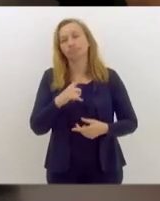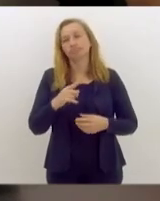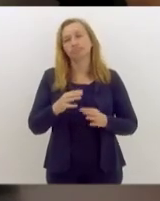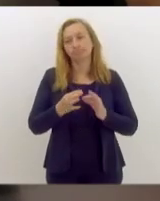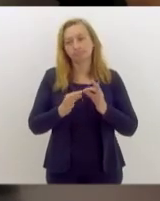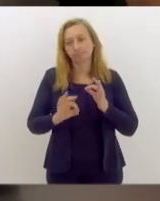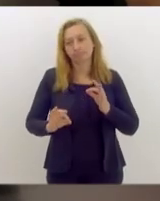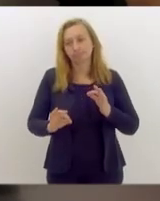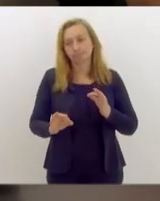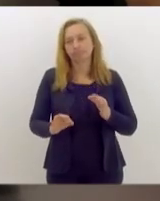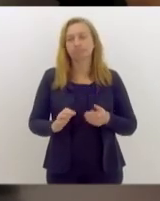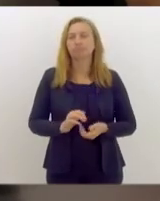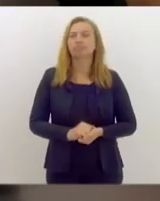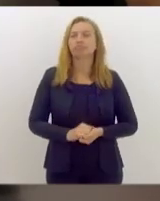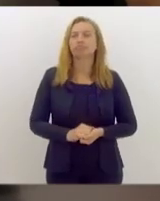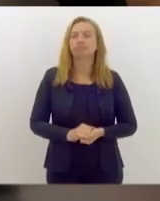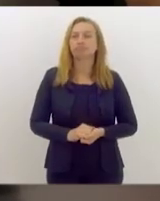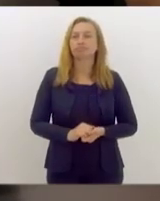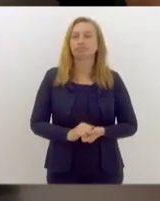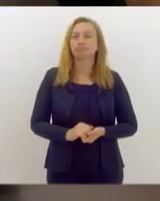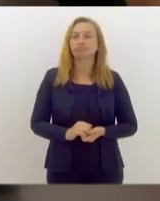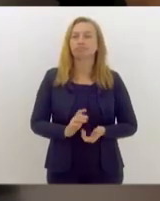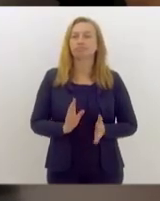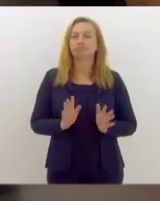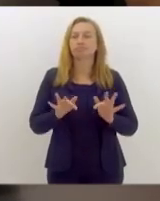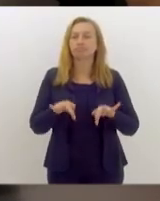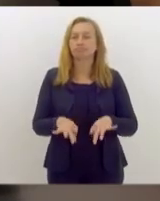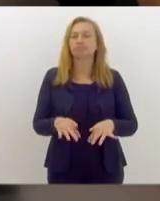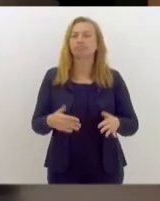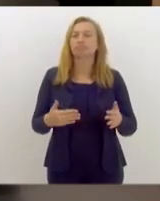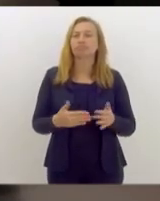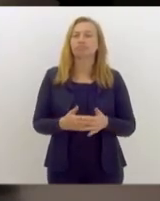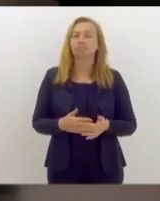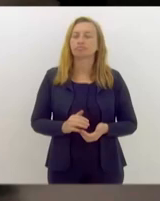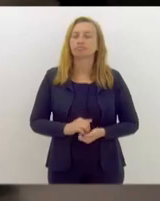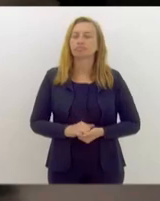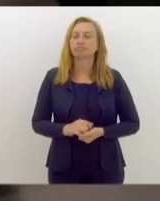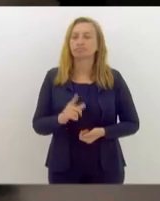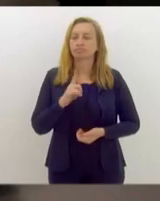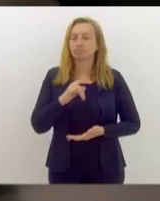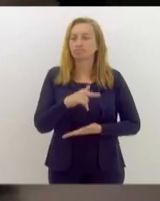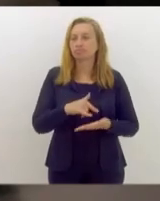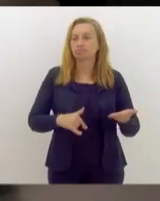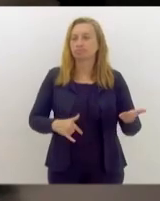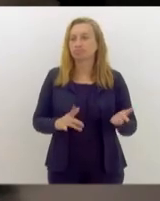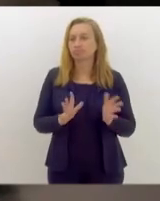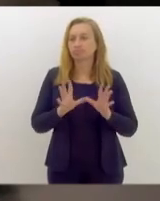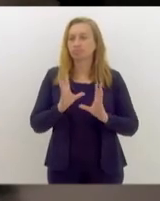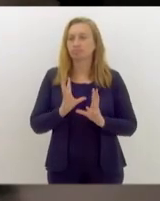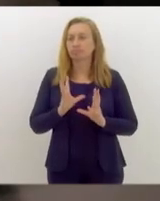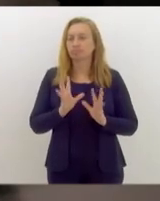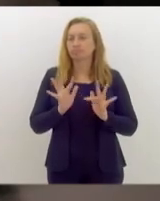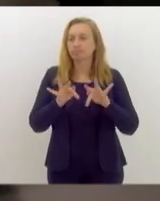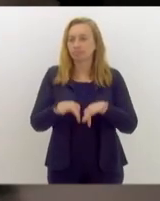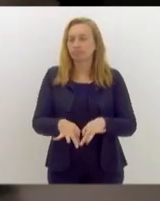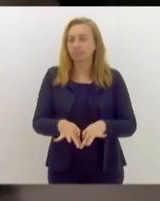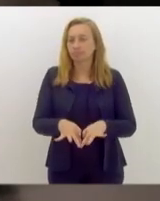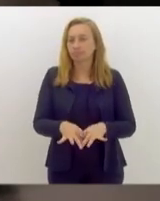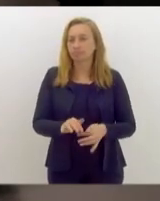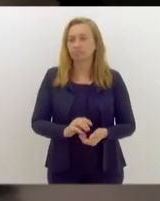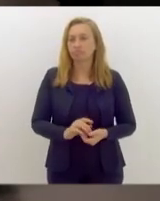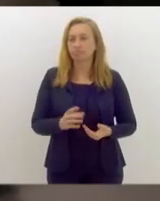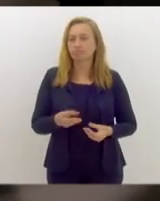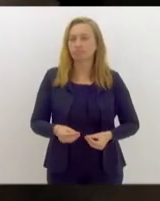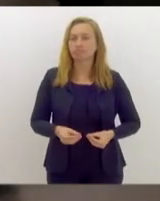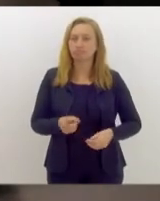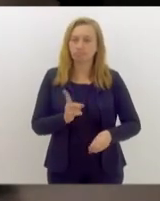documento chegar à sua conclusão final, nós tivemos um documento concluído, entregue dentro